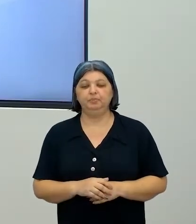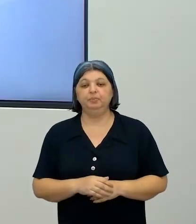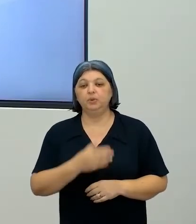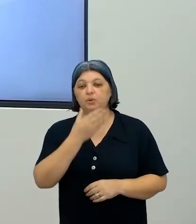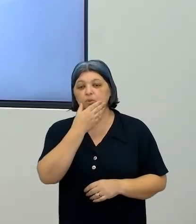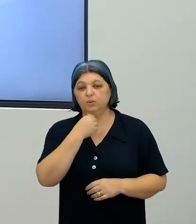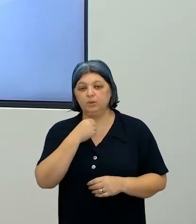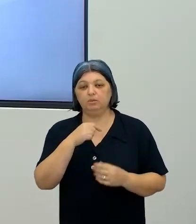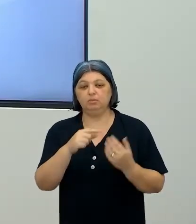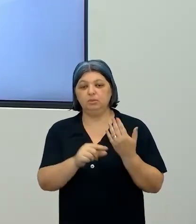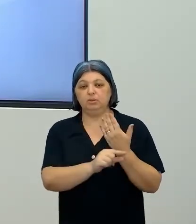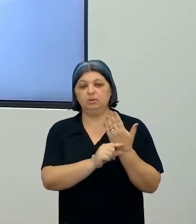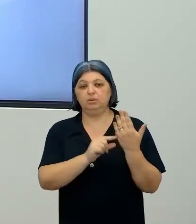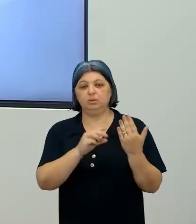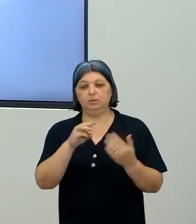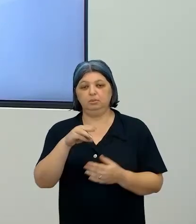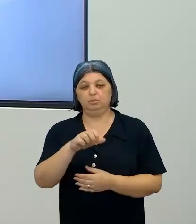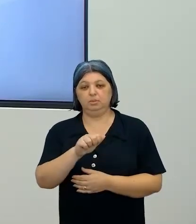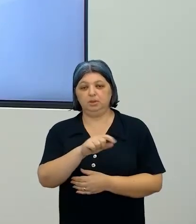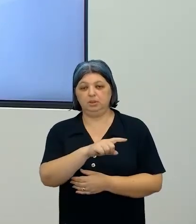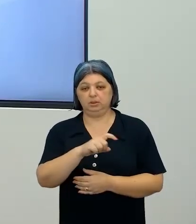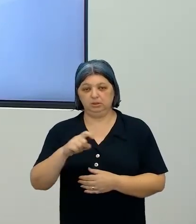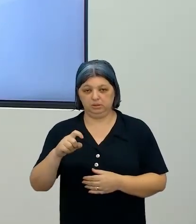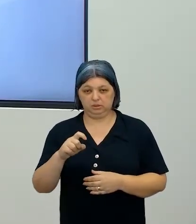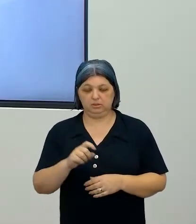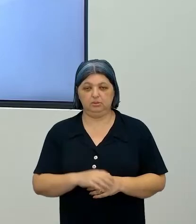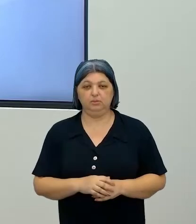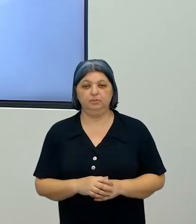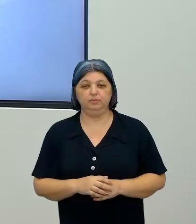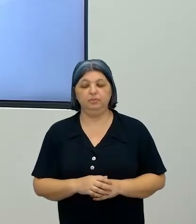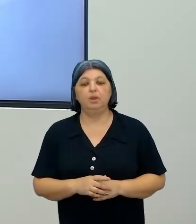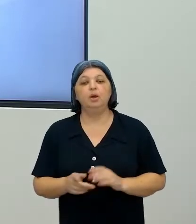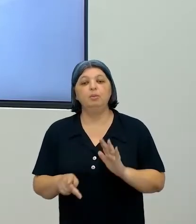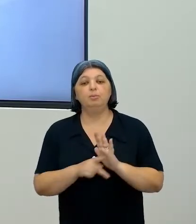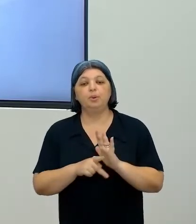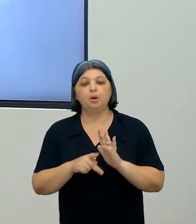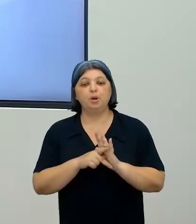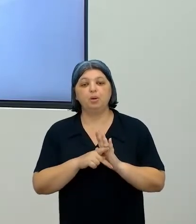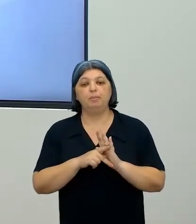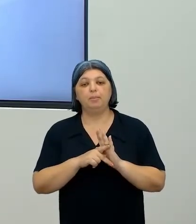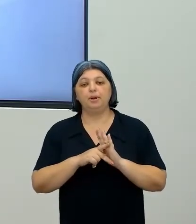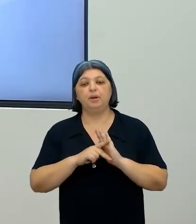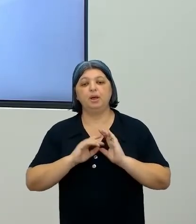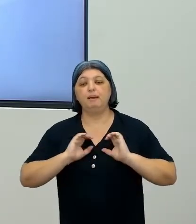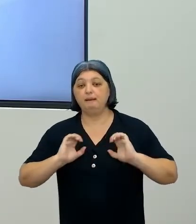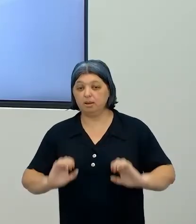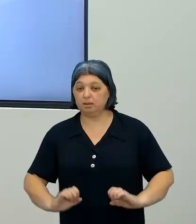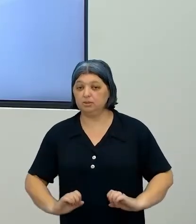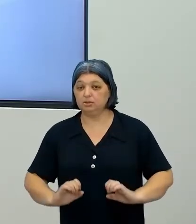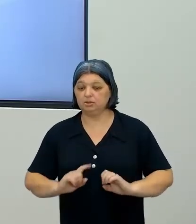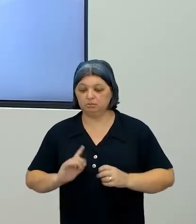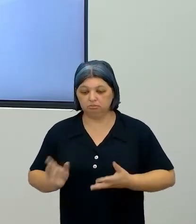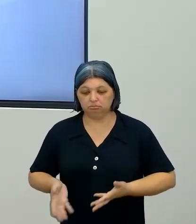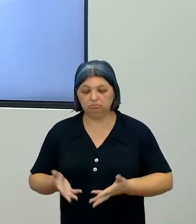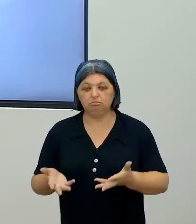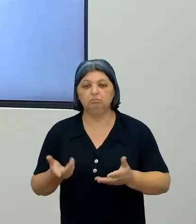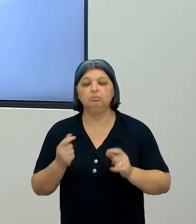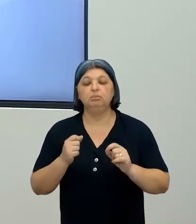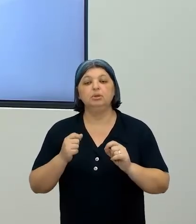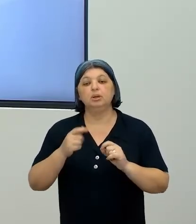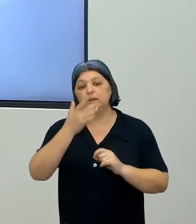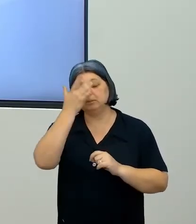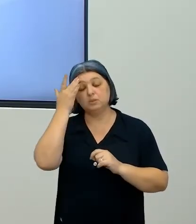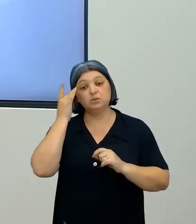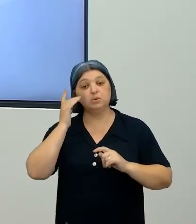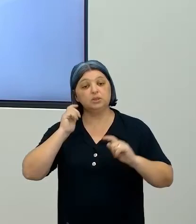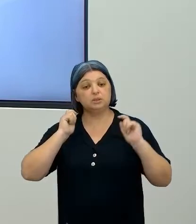que o sentido da ação do sujeito, ou seja, a ética que o move, nos protestantes, faz com que isso